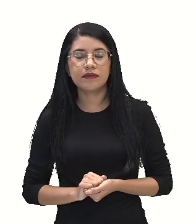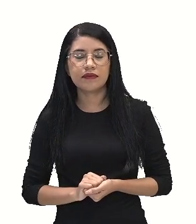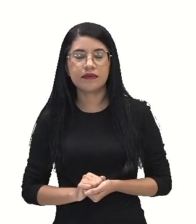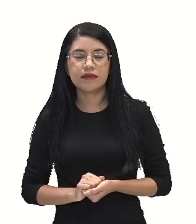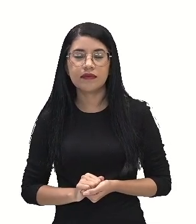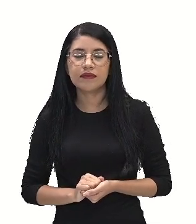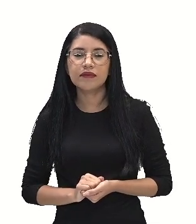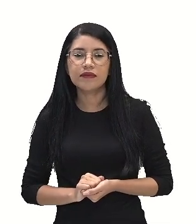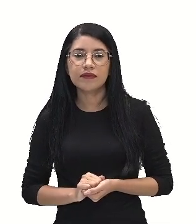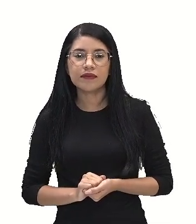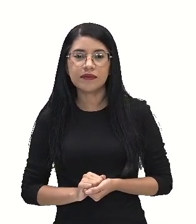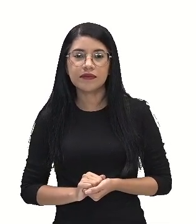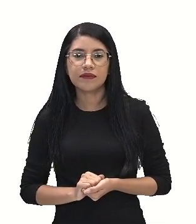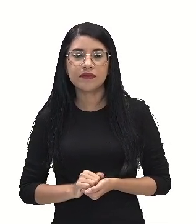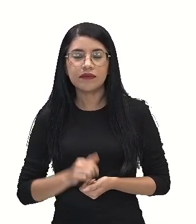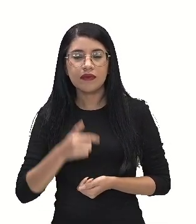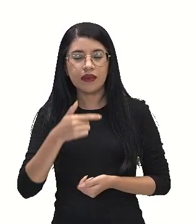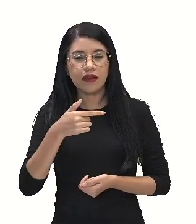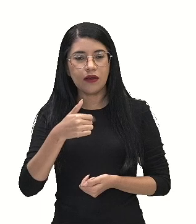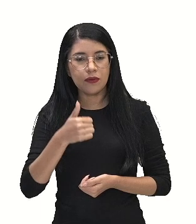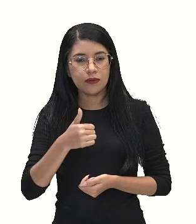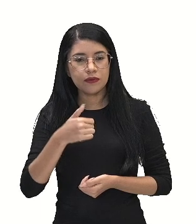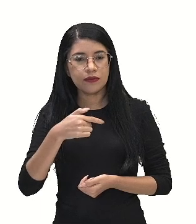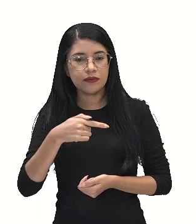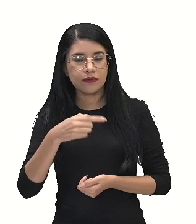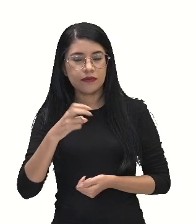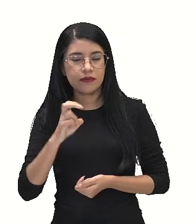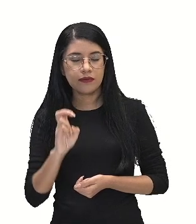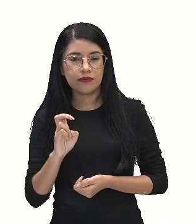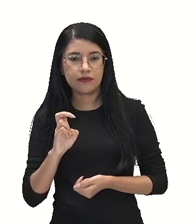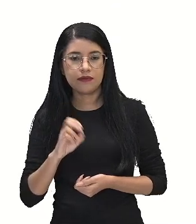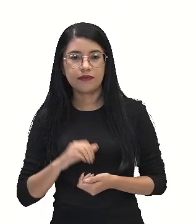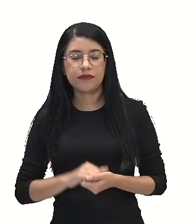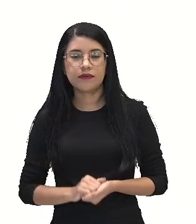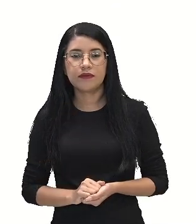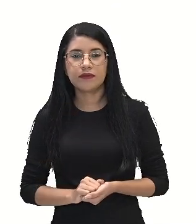150. E vai dar 175.